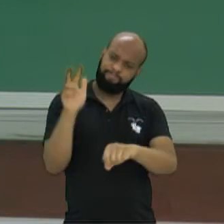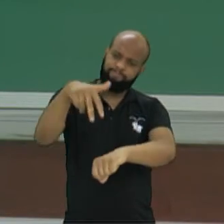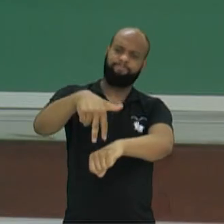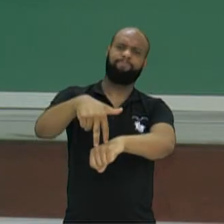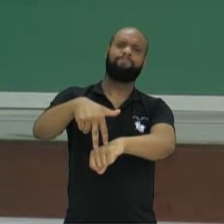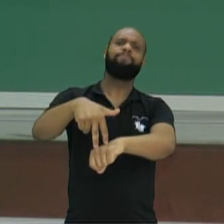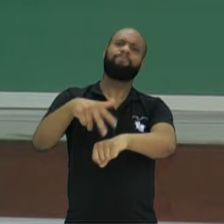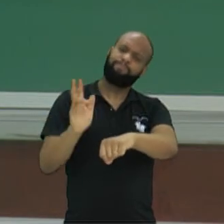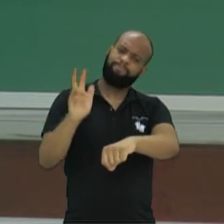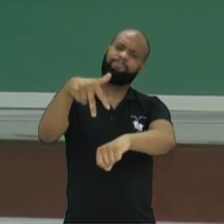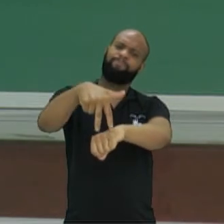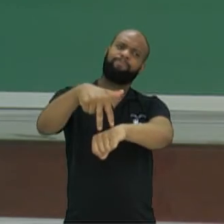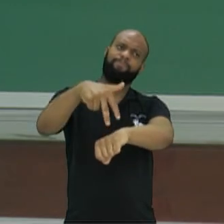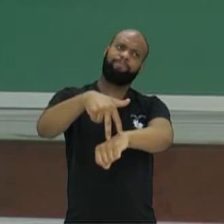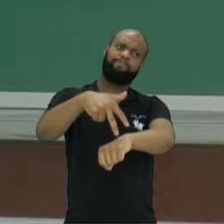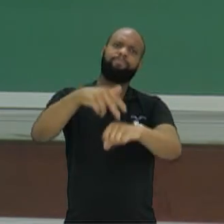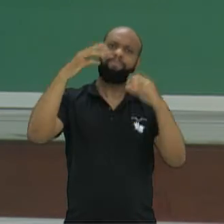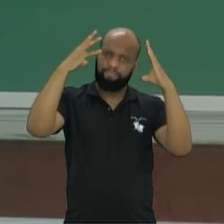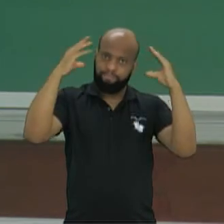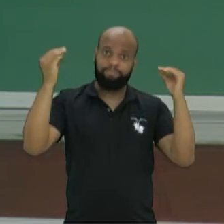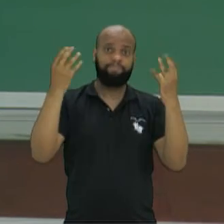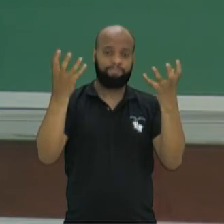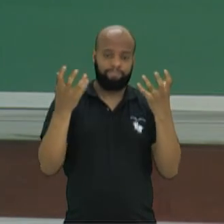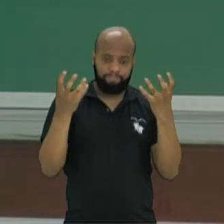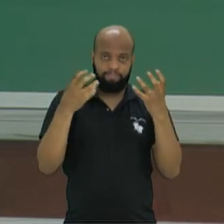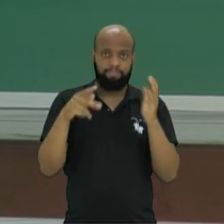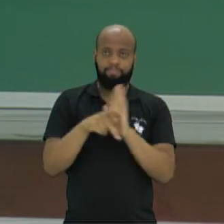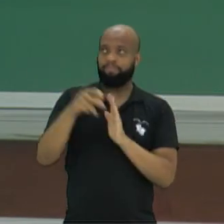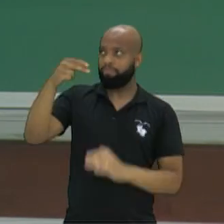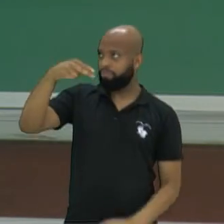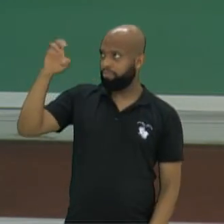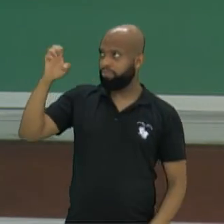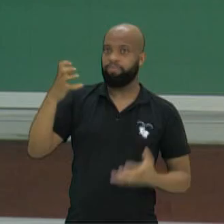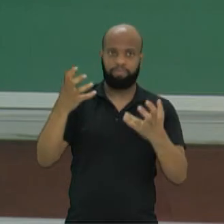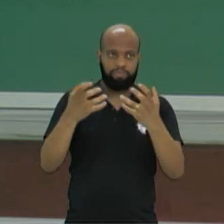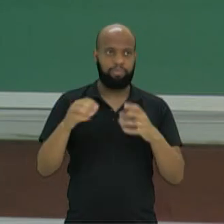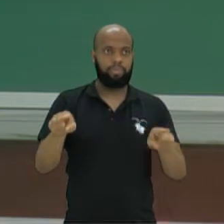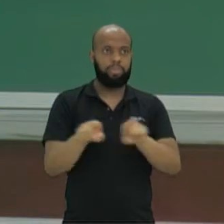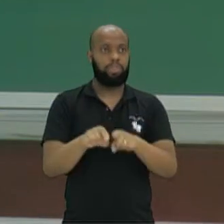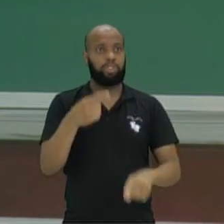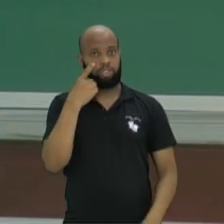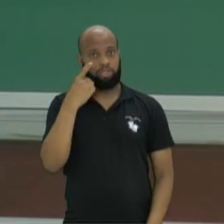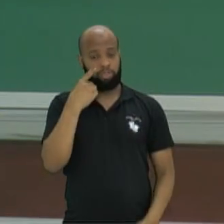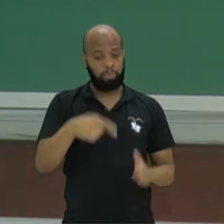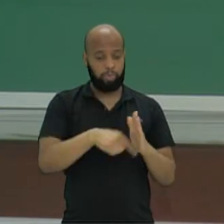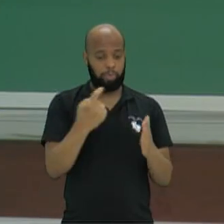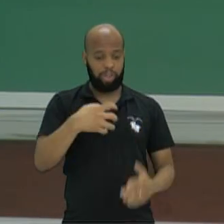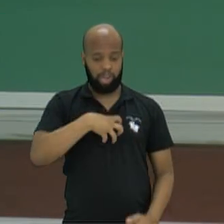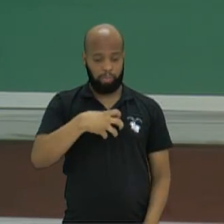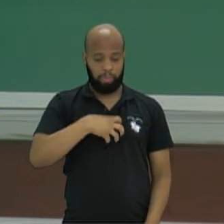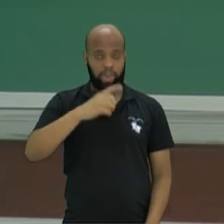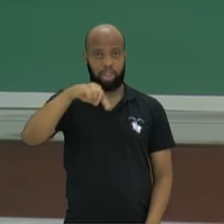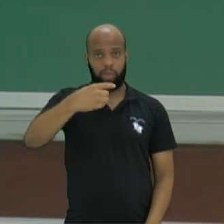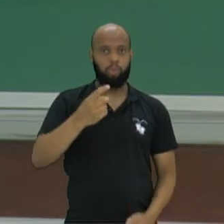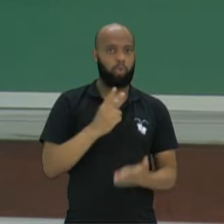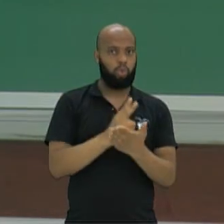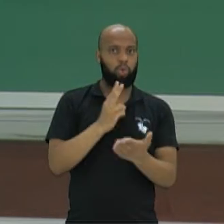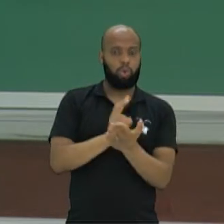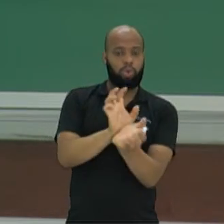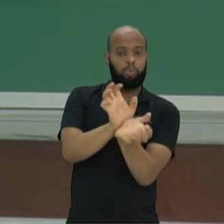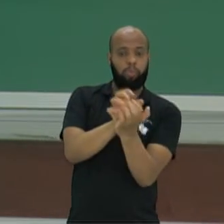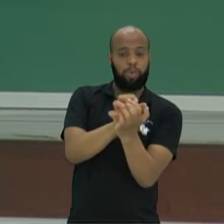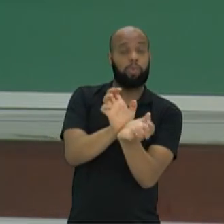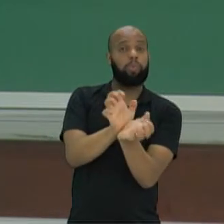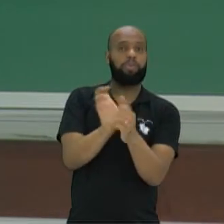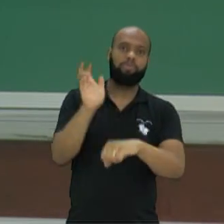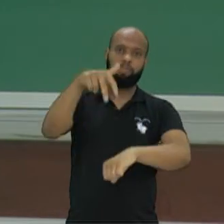invasão pernambucana, holandesa na região nordestina. Vimos que a primeira foi na Bahia, mas eles vão se consolidar em Pernambuco. É em Pernambuco,